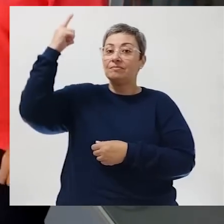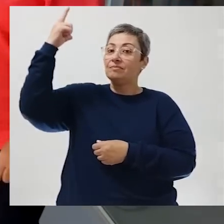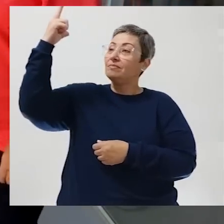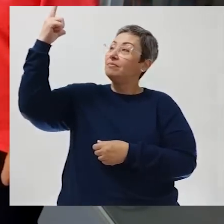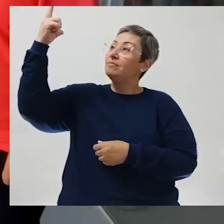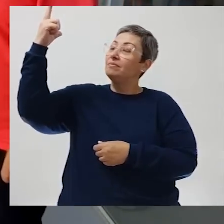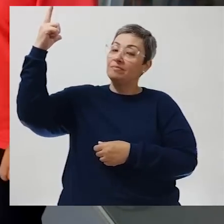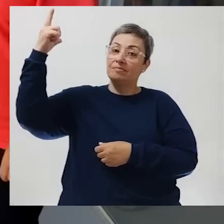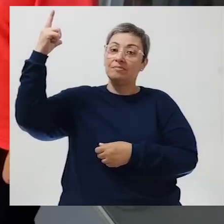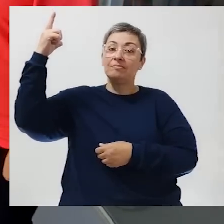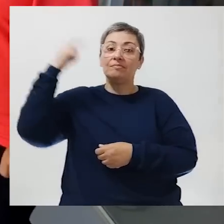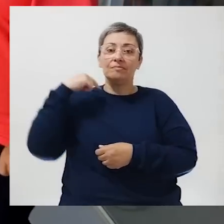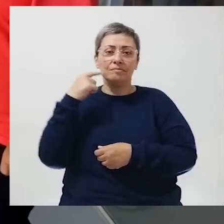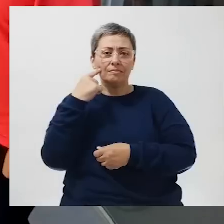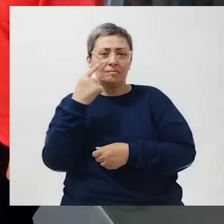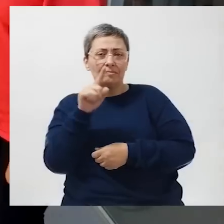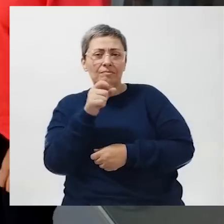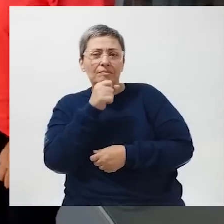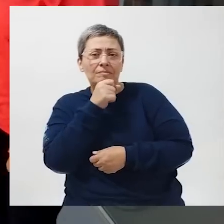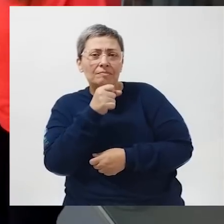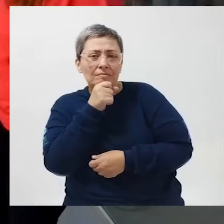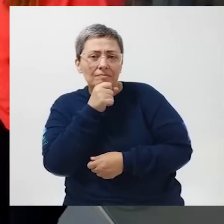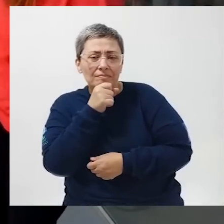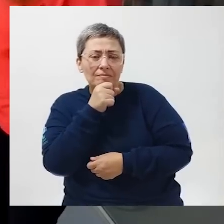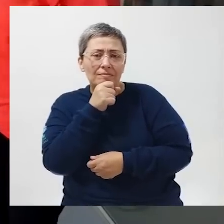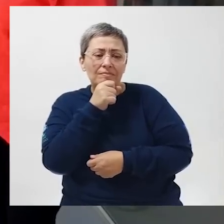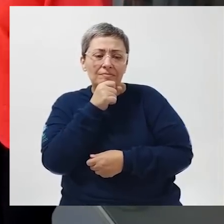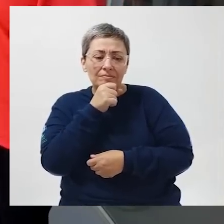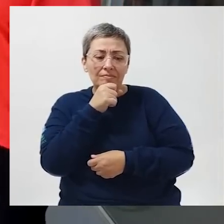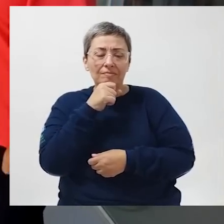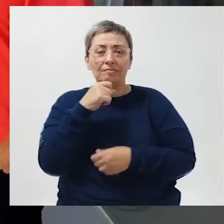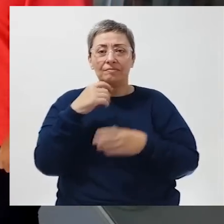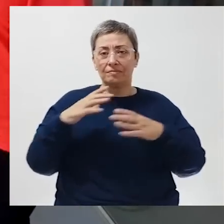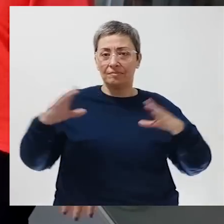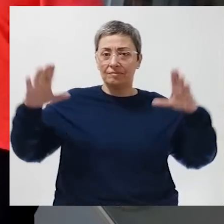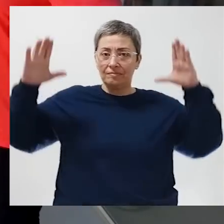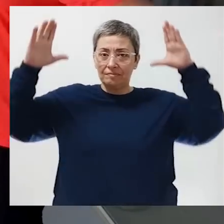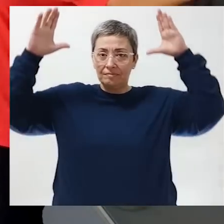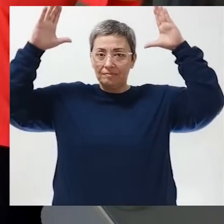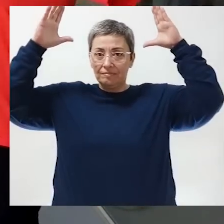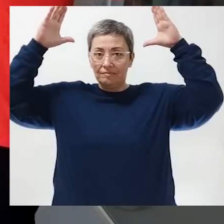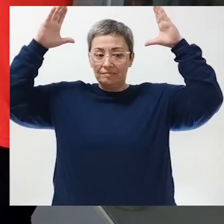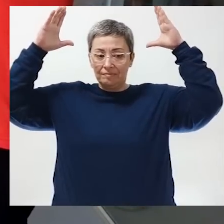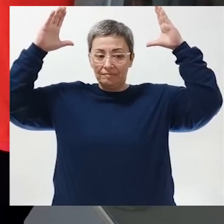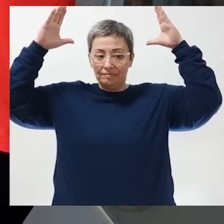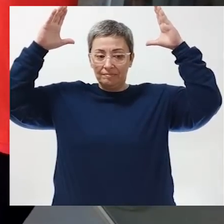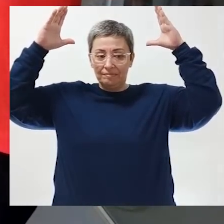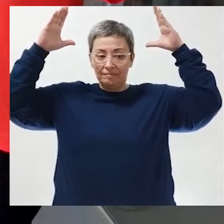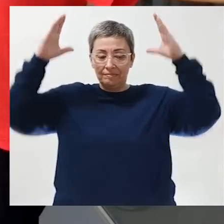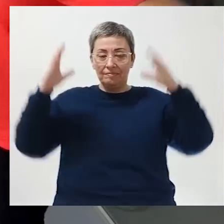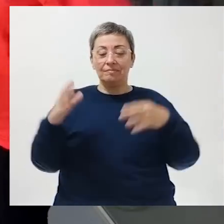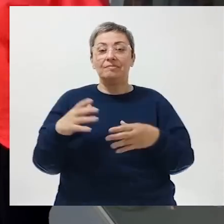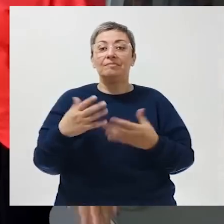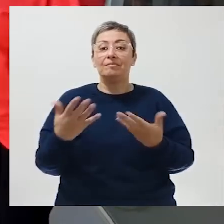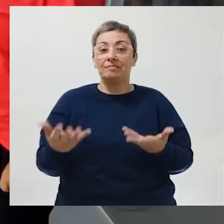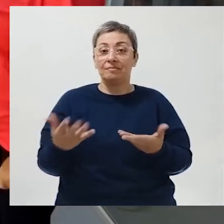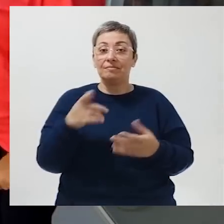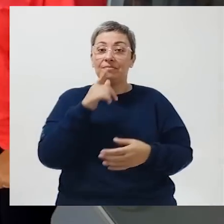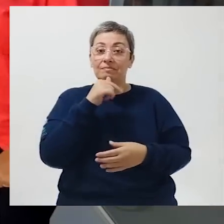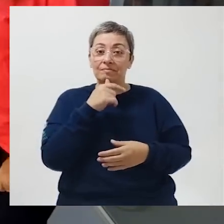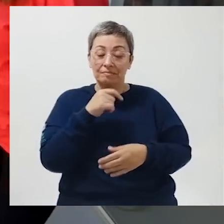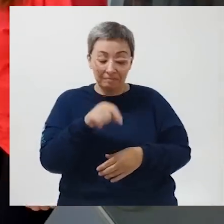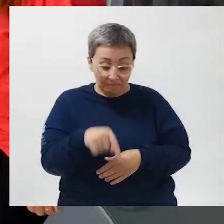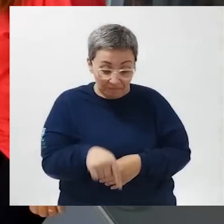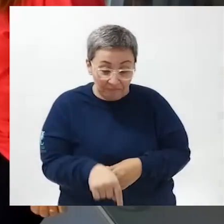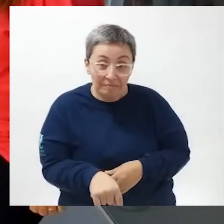nascendo ali, eu vi uma velhinha assim, com a trouxa desse tamanho e a